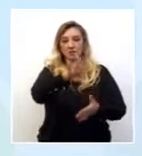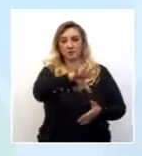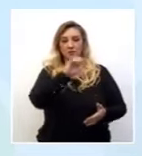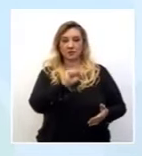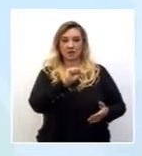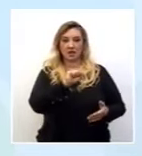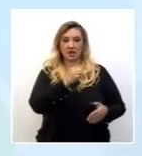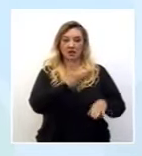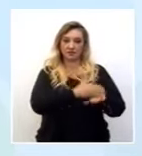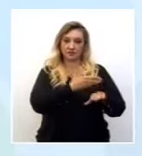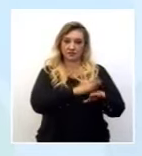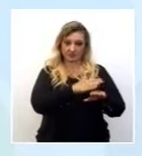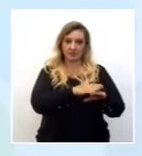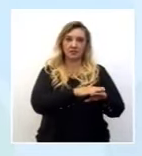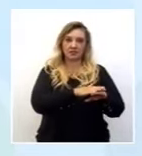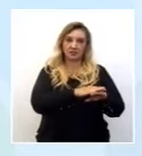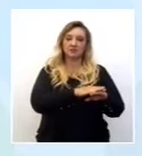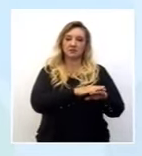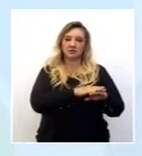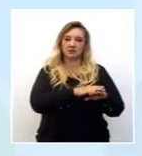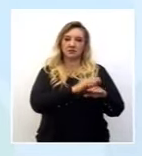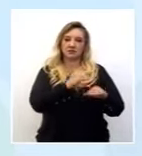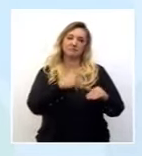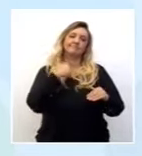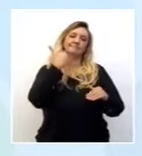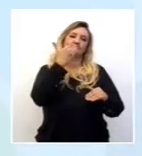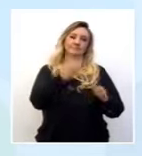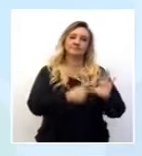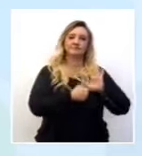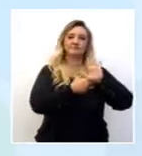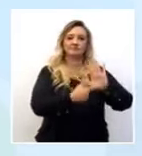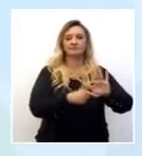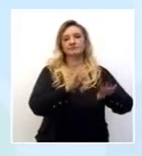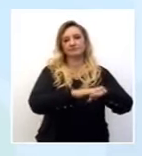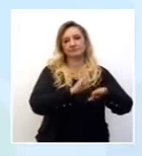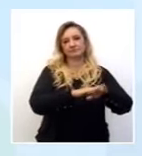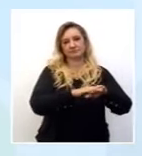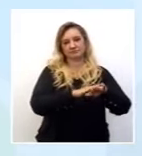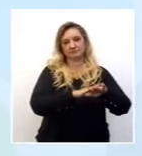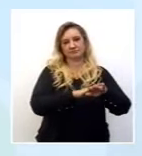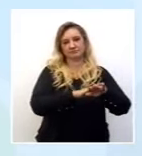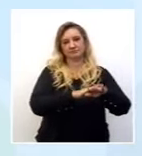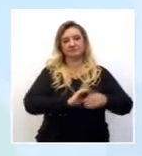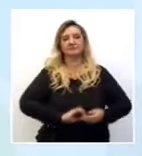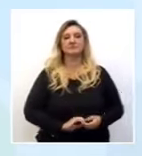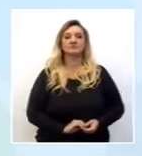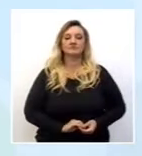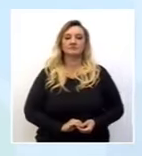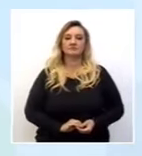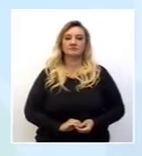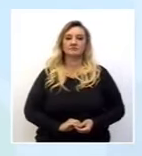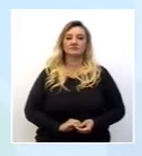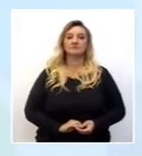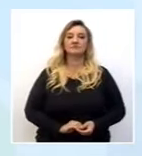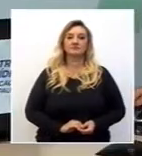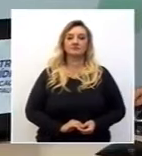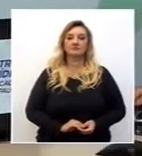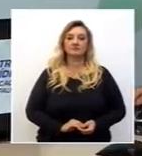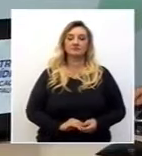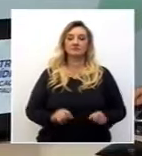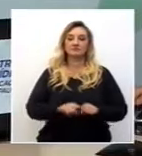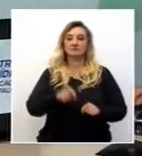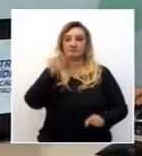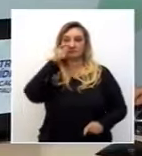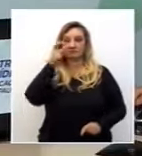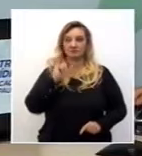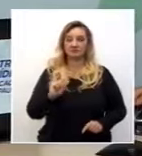retirar a atividade mais para frente, né? Apresentar o que ele fez em sala, né? E eu acho que isso também é interessante,